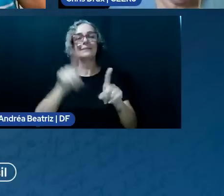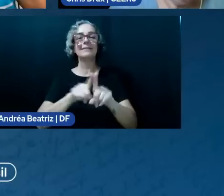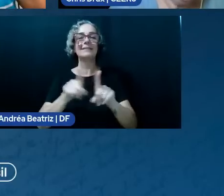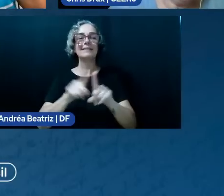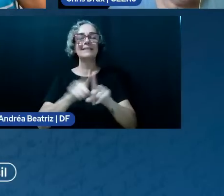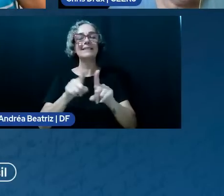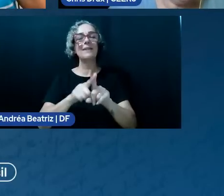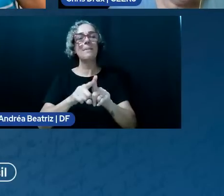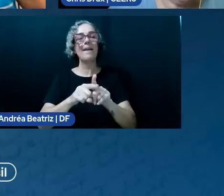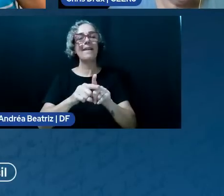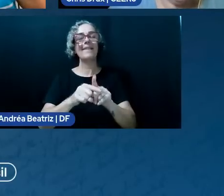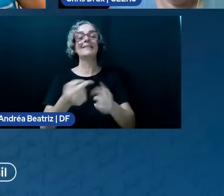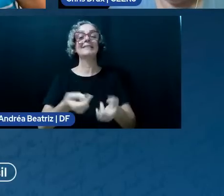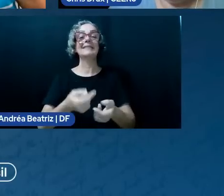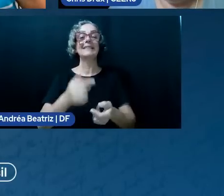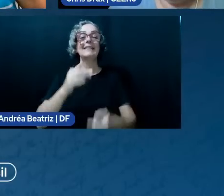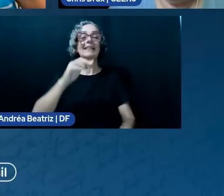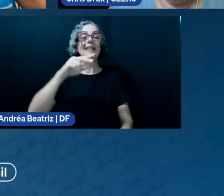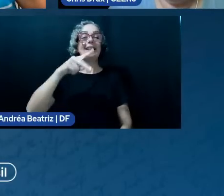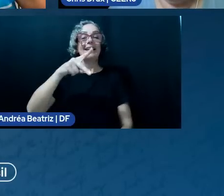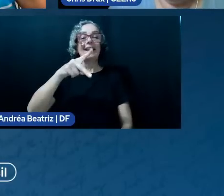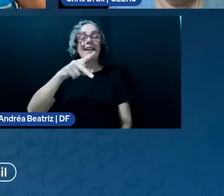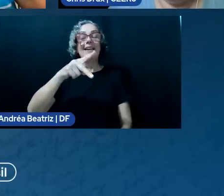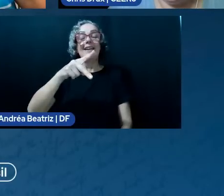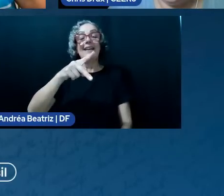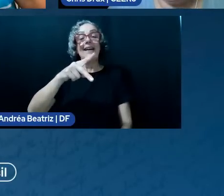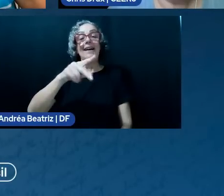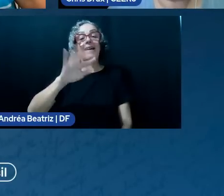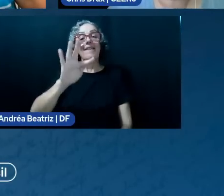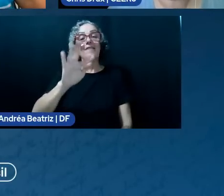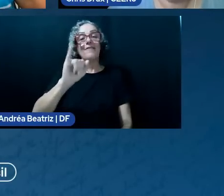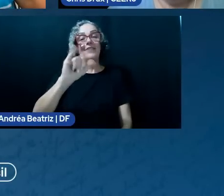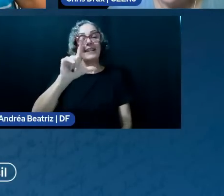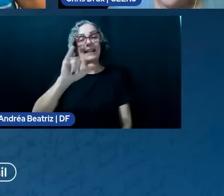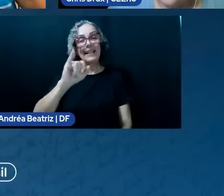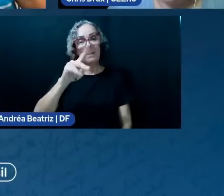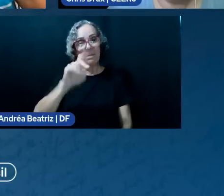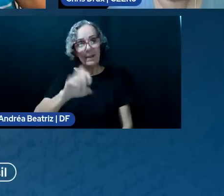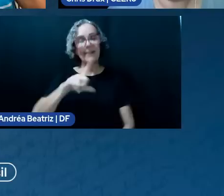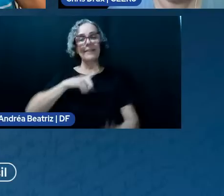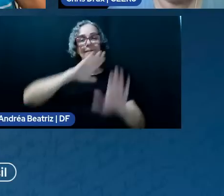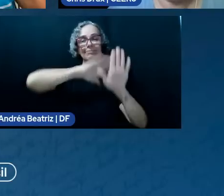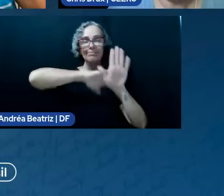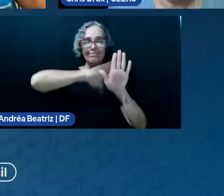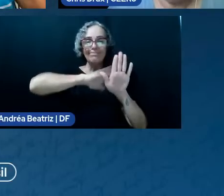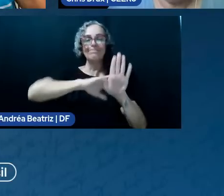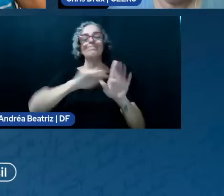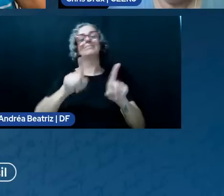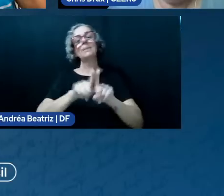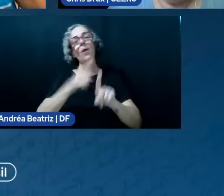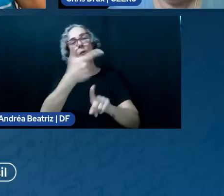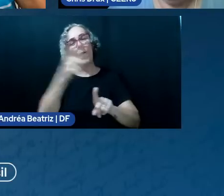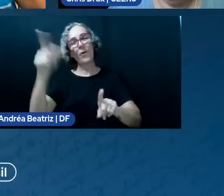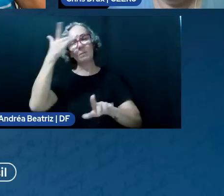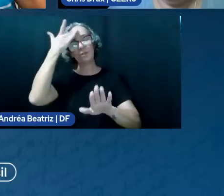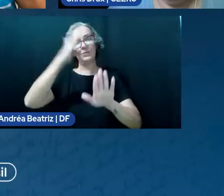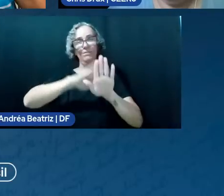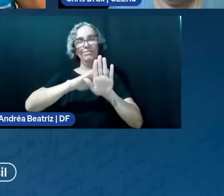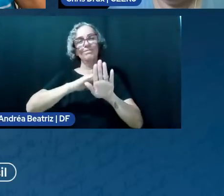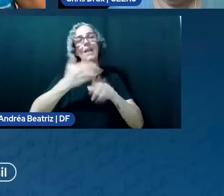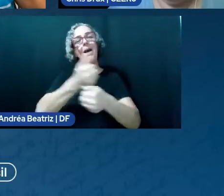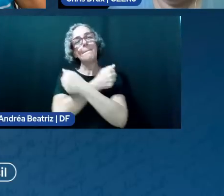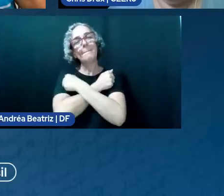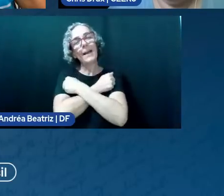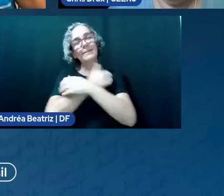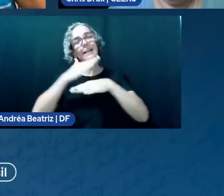à nossa querida Iracema, à nossa querida Gidelma, que nos dão apoio. Então, um abraço muito carinhoso para todos vocês que